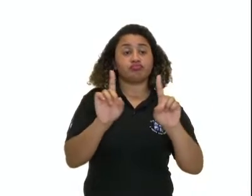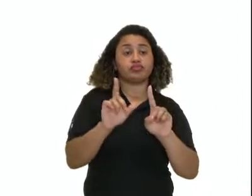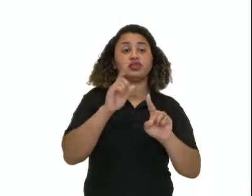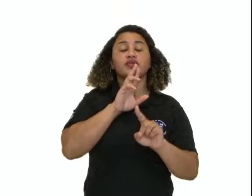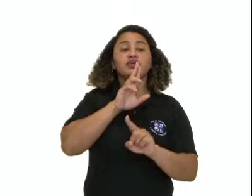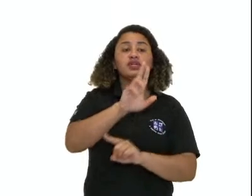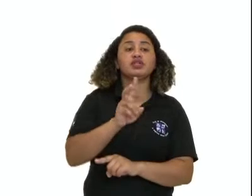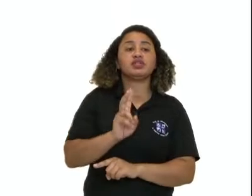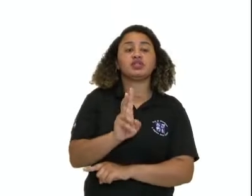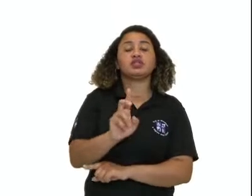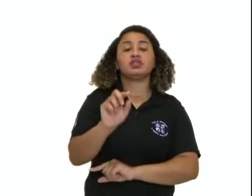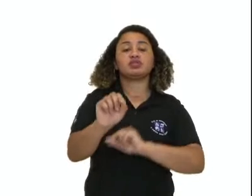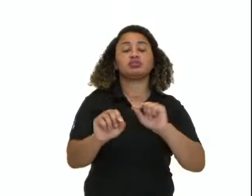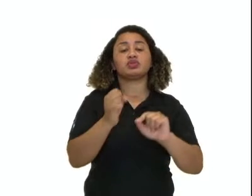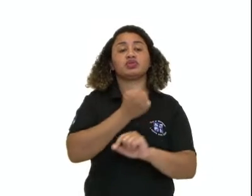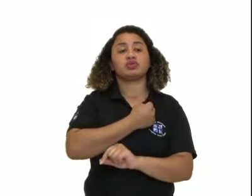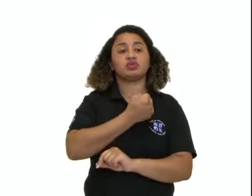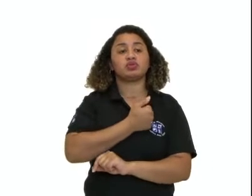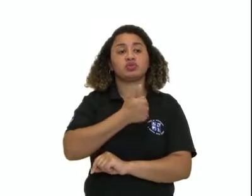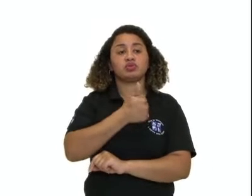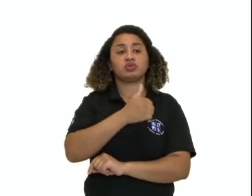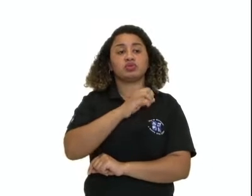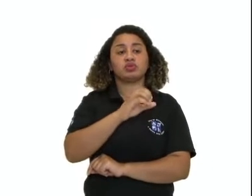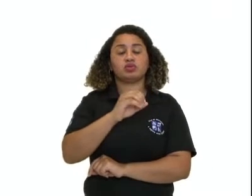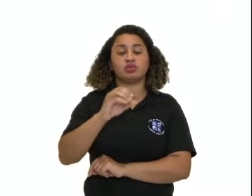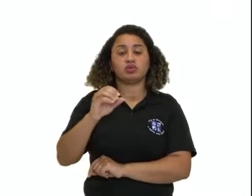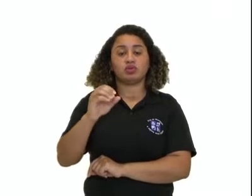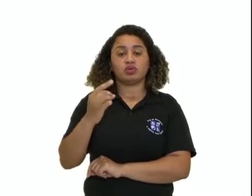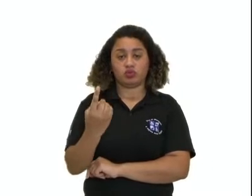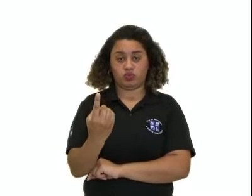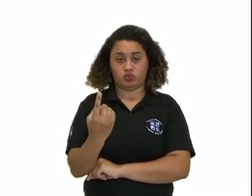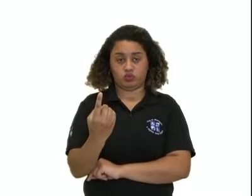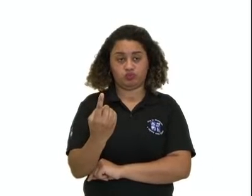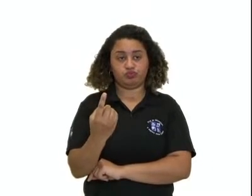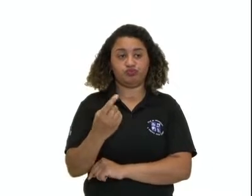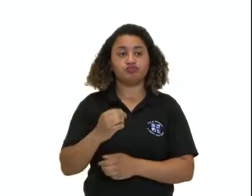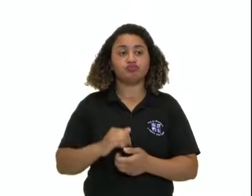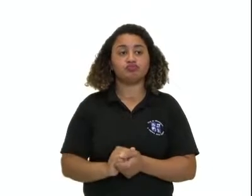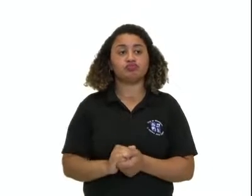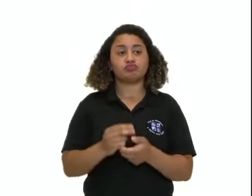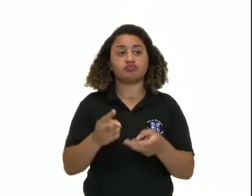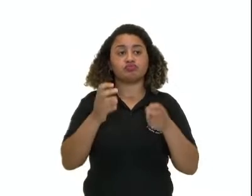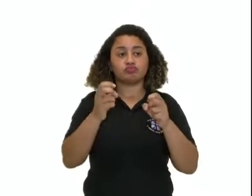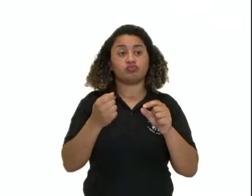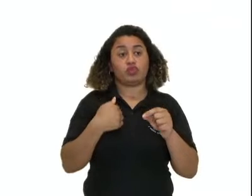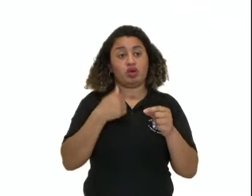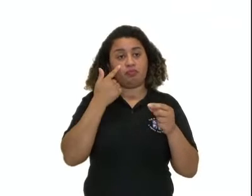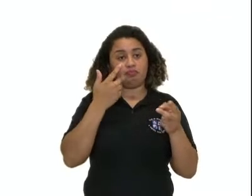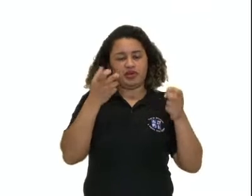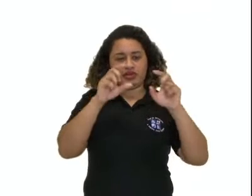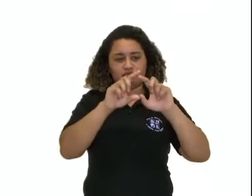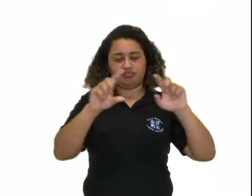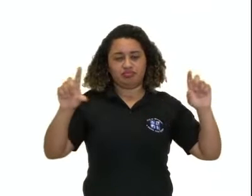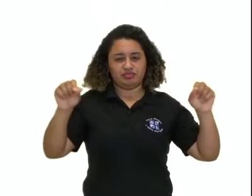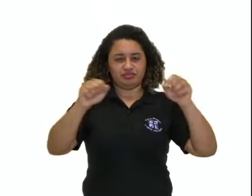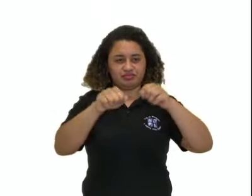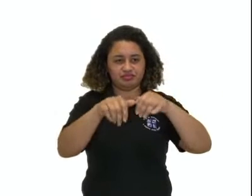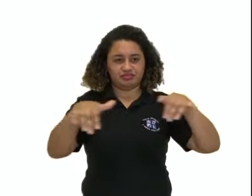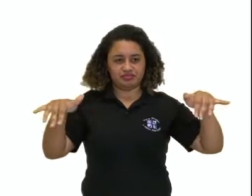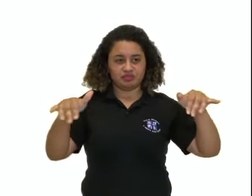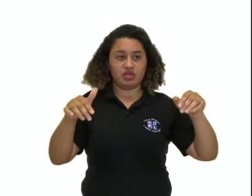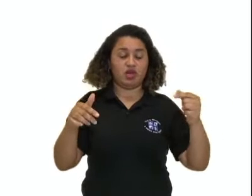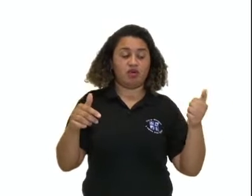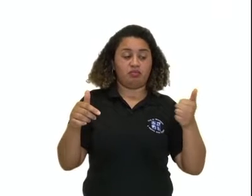resultava sempre no número 101. Então, olha só, pessoal. Gauss percebeu o seguinte, se eu somar o primeiro